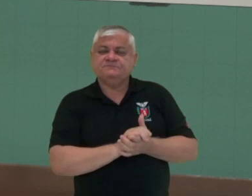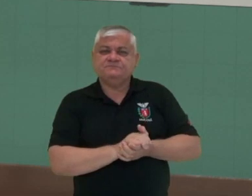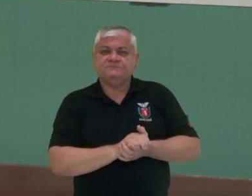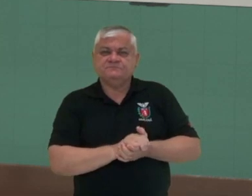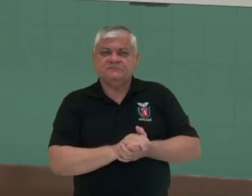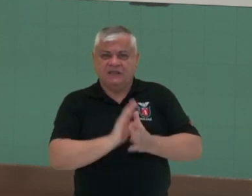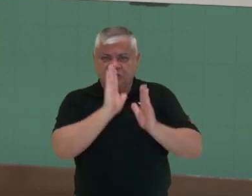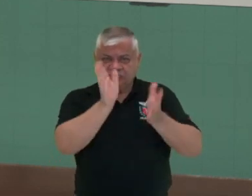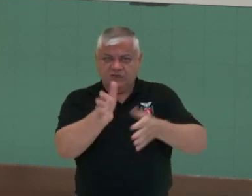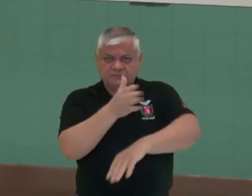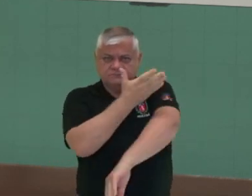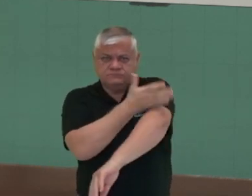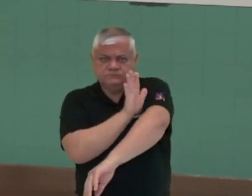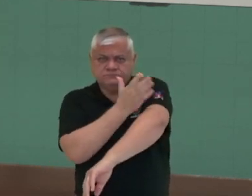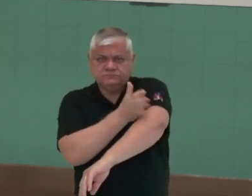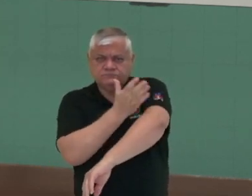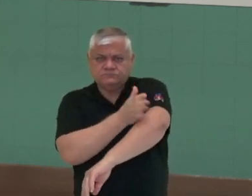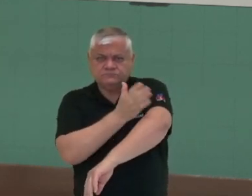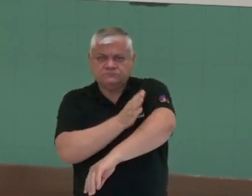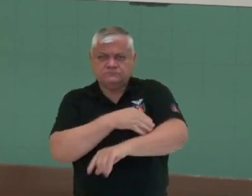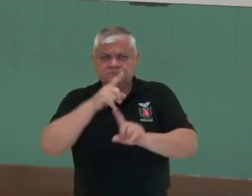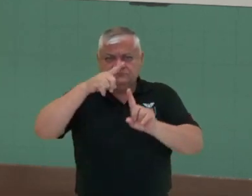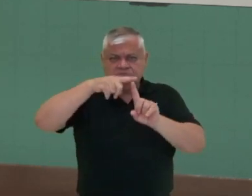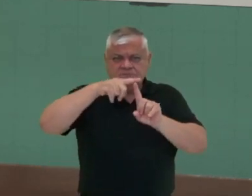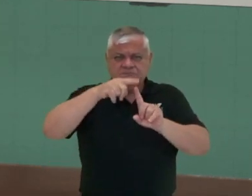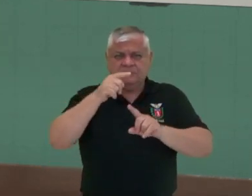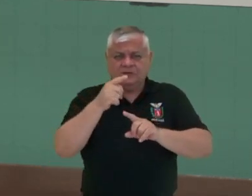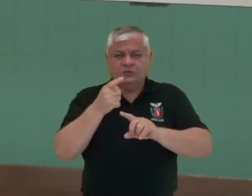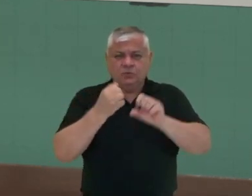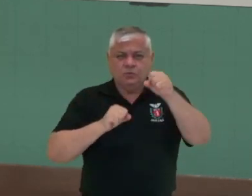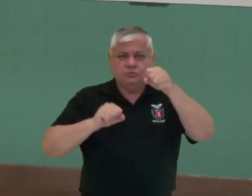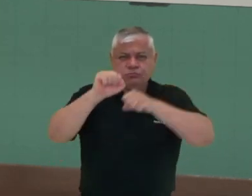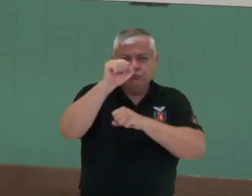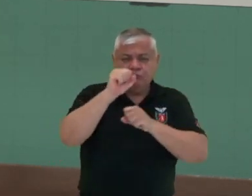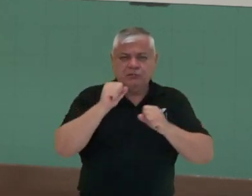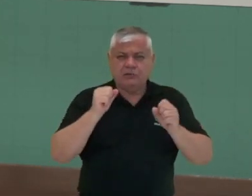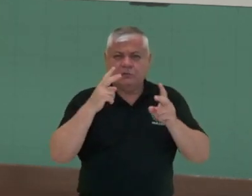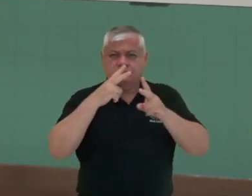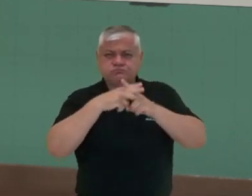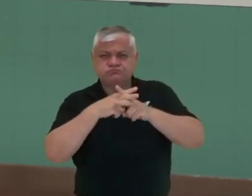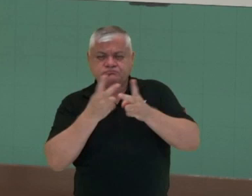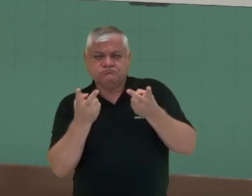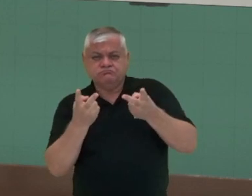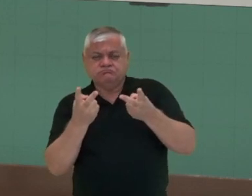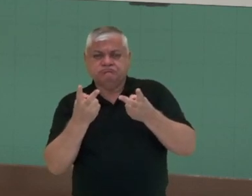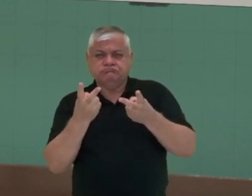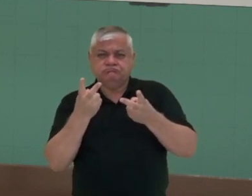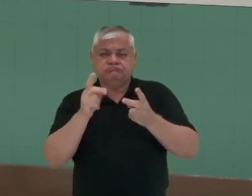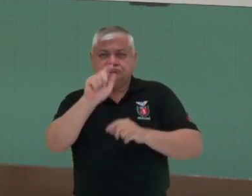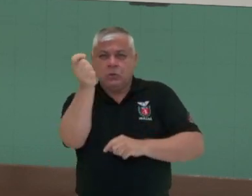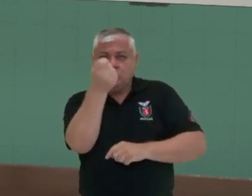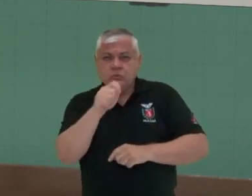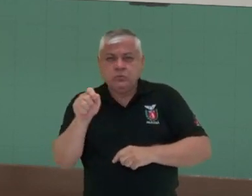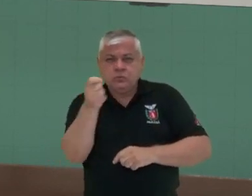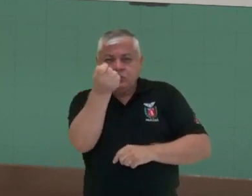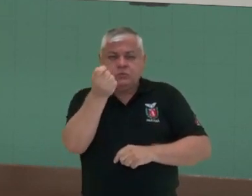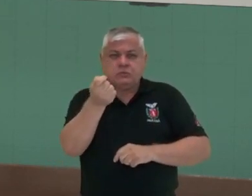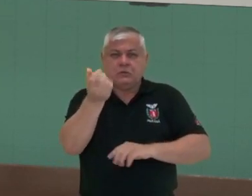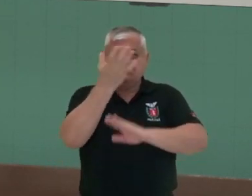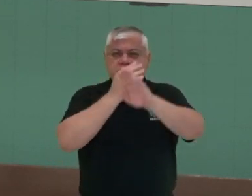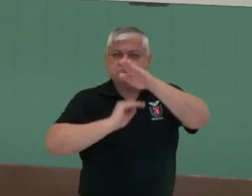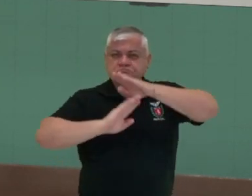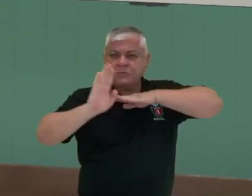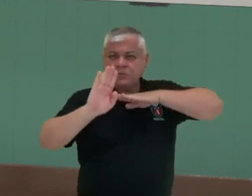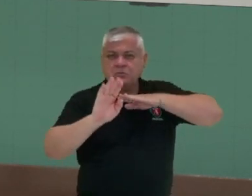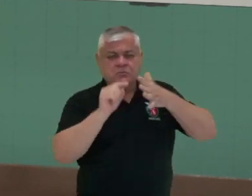Já praticou alguma modalidade de luta? Talvez alguns de vocês já tenham alguma experiência em uma modalidade específica